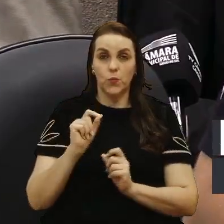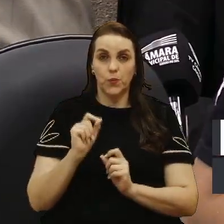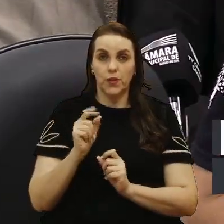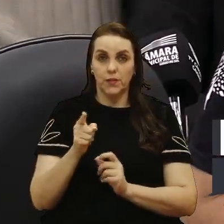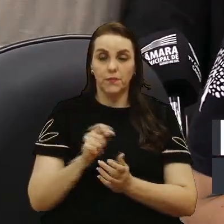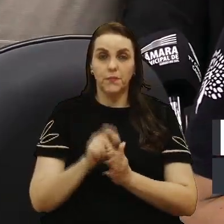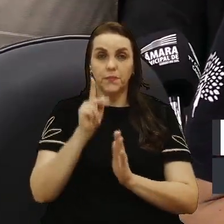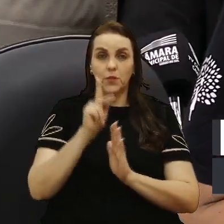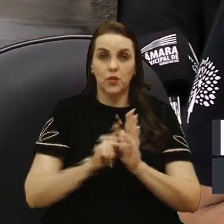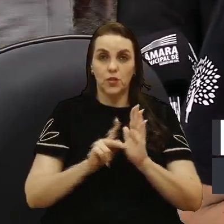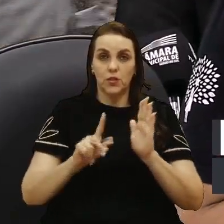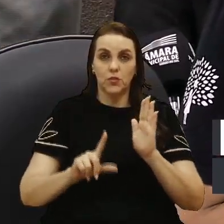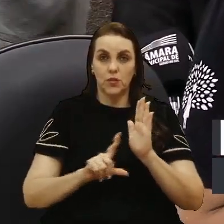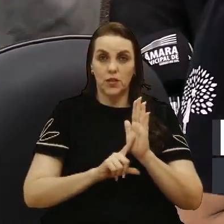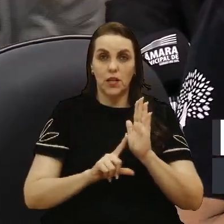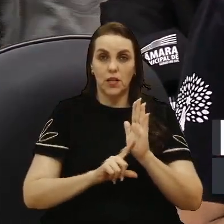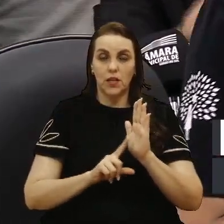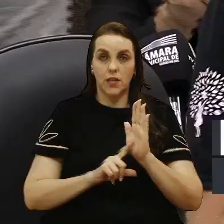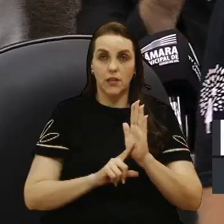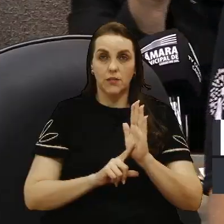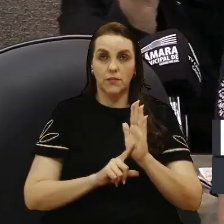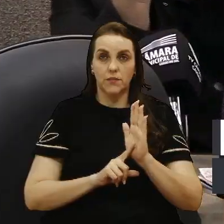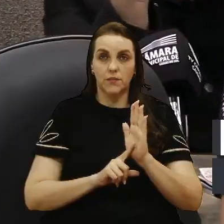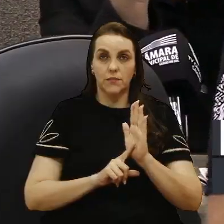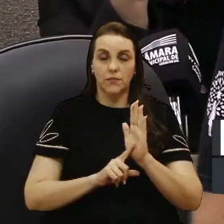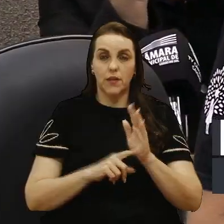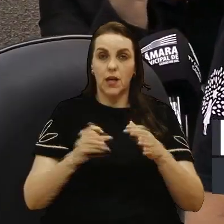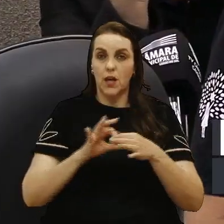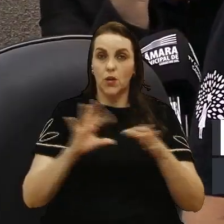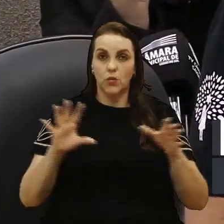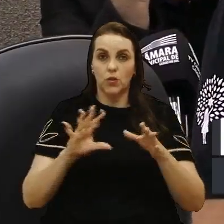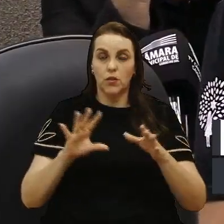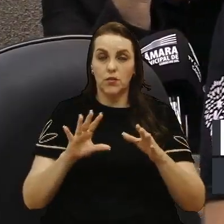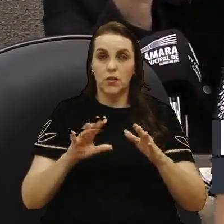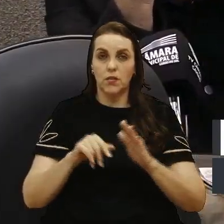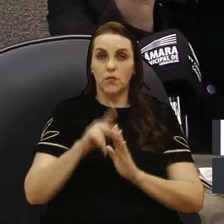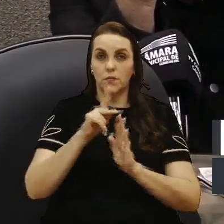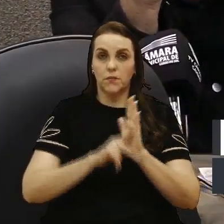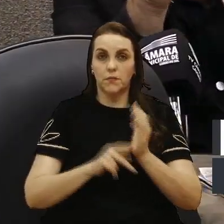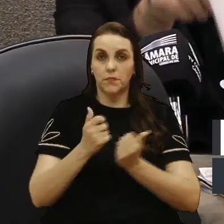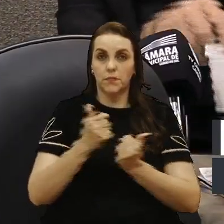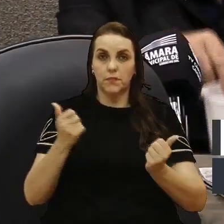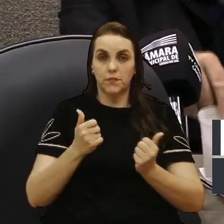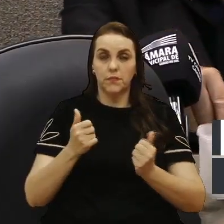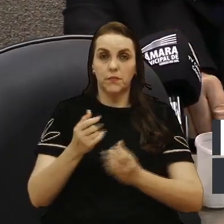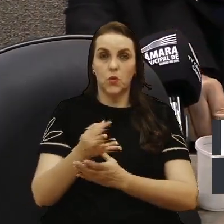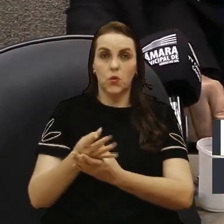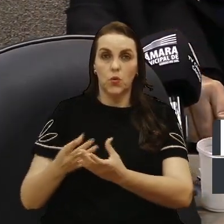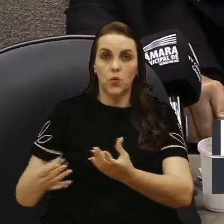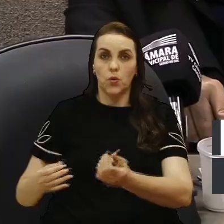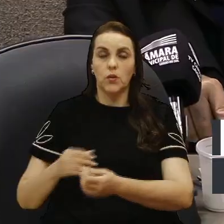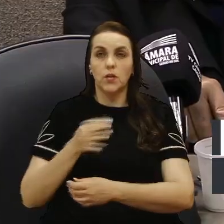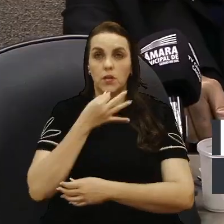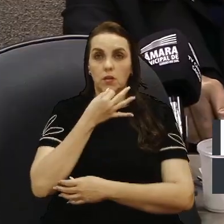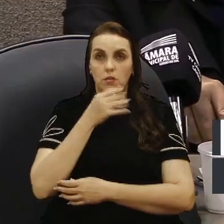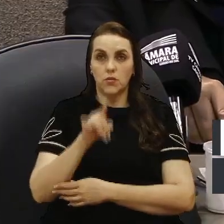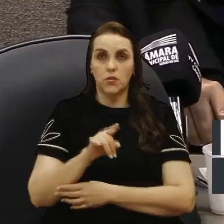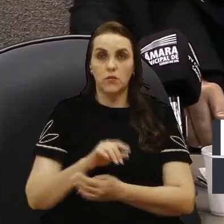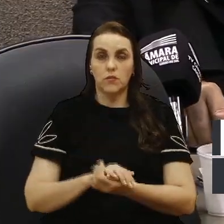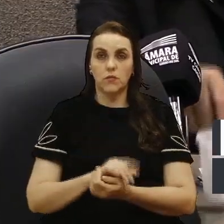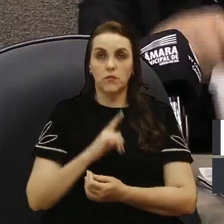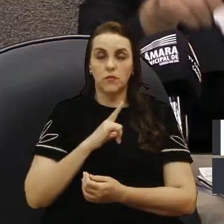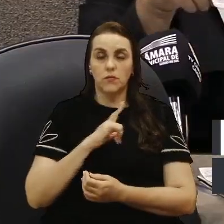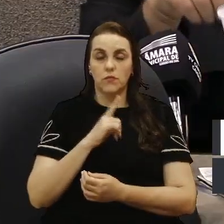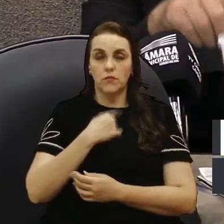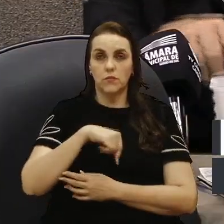este projeto de lei da atualização do plano diretor do esgotamento sanitário de Caxias do Sul, através da nossa